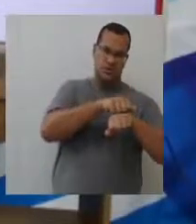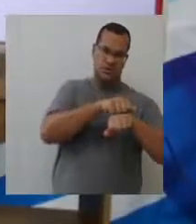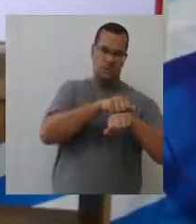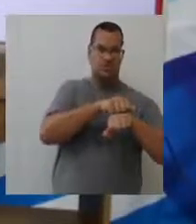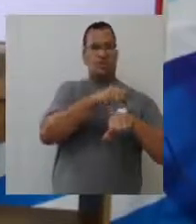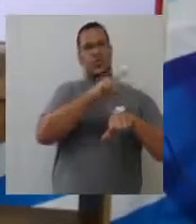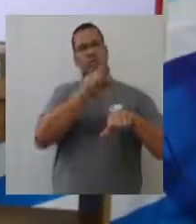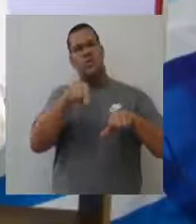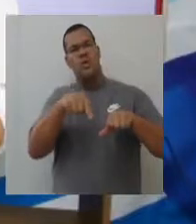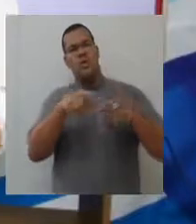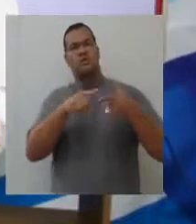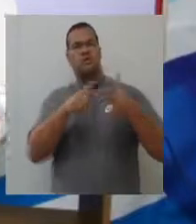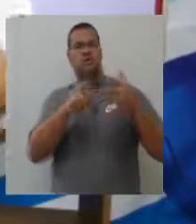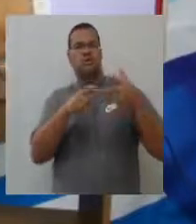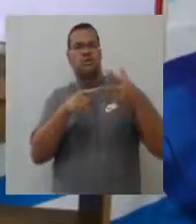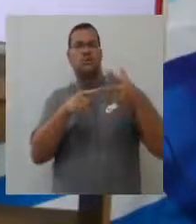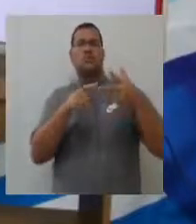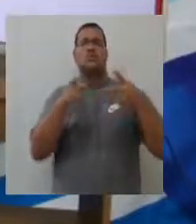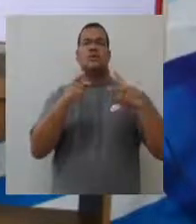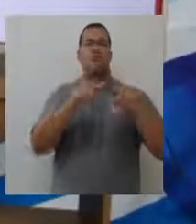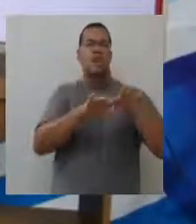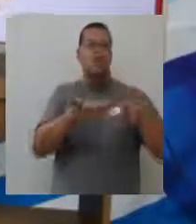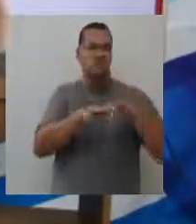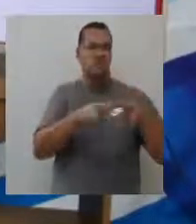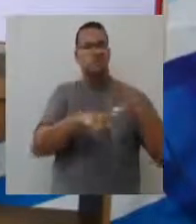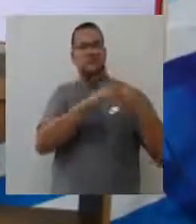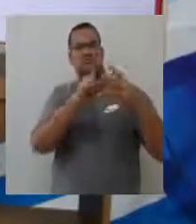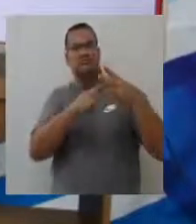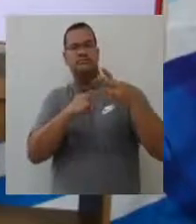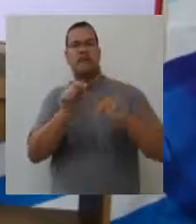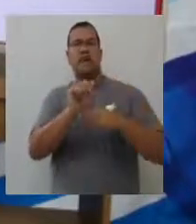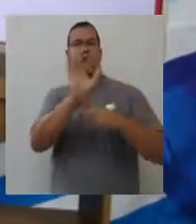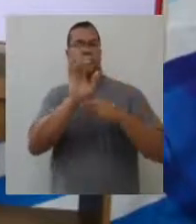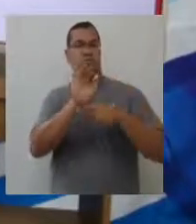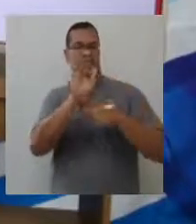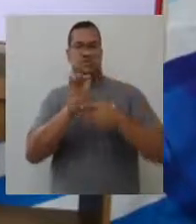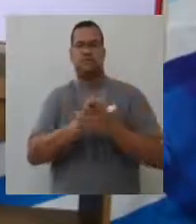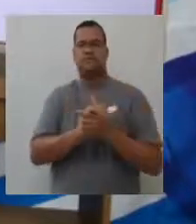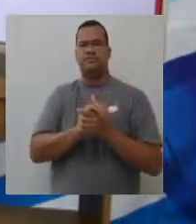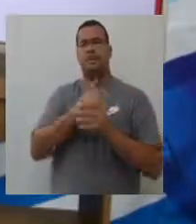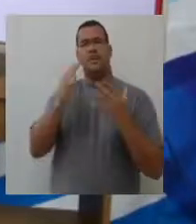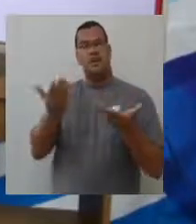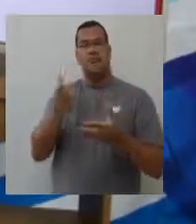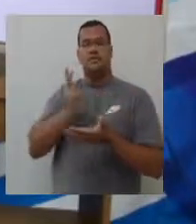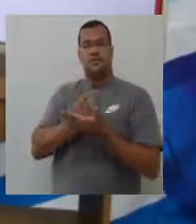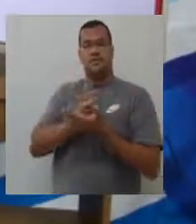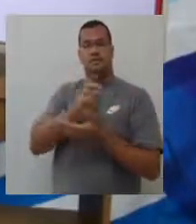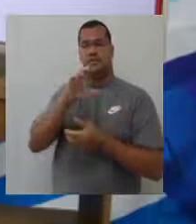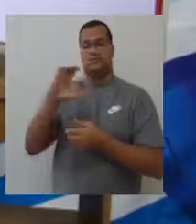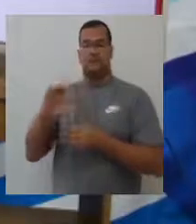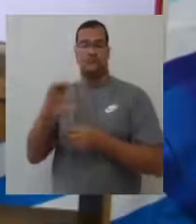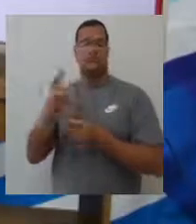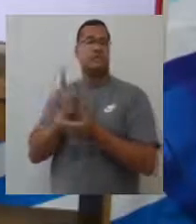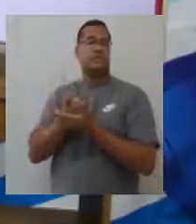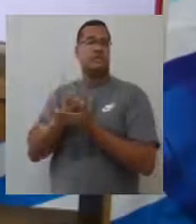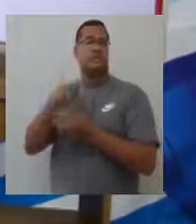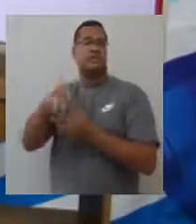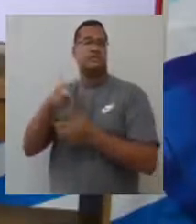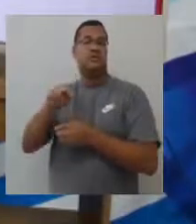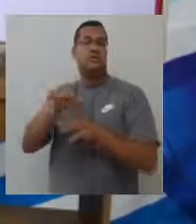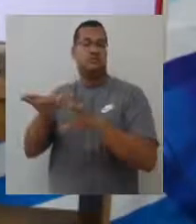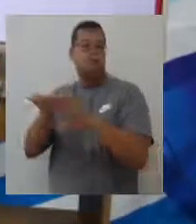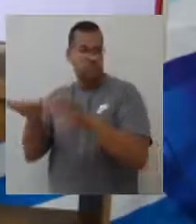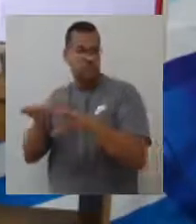gasoso. Mas o solvente sempre foi líquido. Então é óbvio que uma solução líquida, o solvente sempre